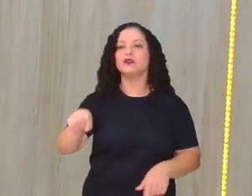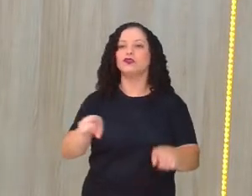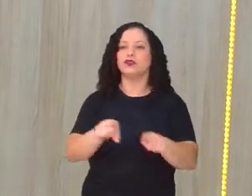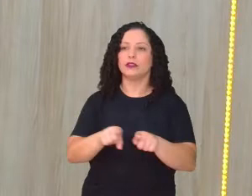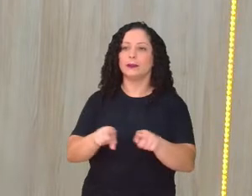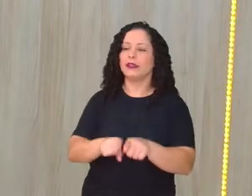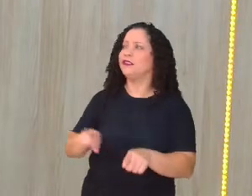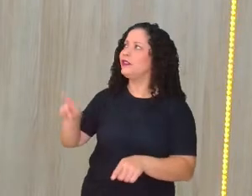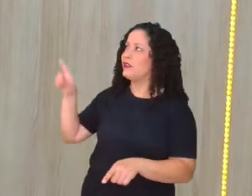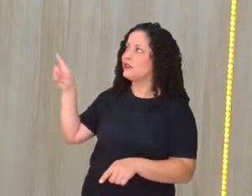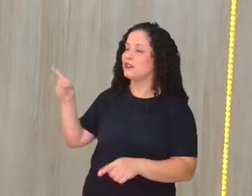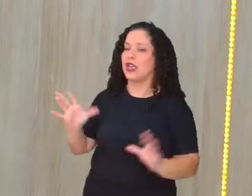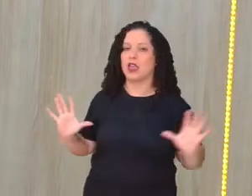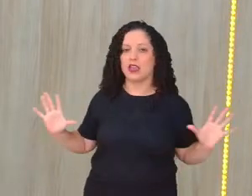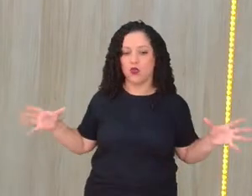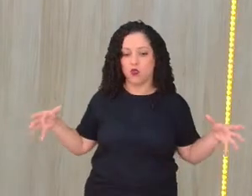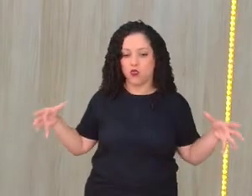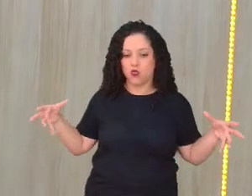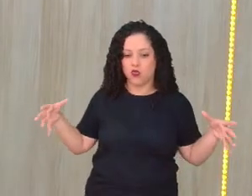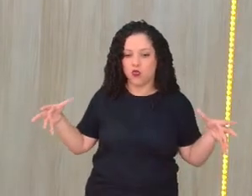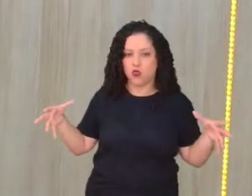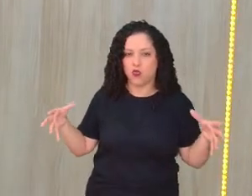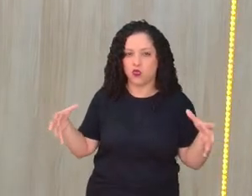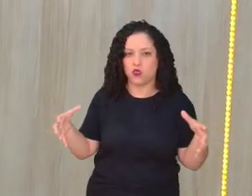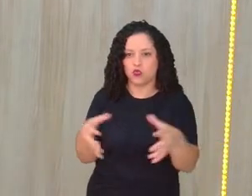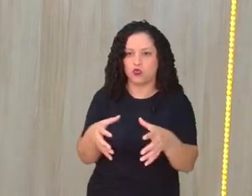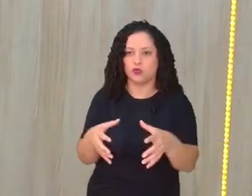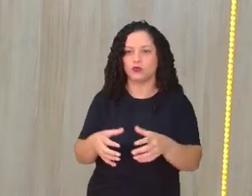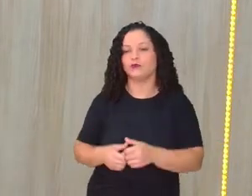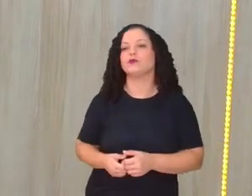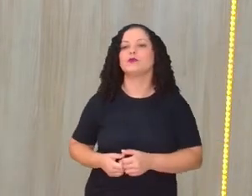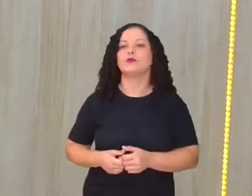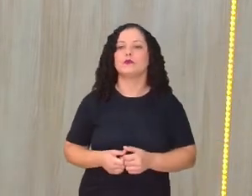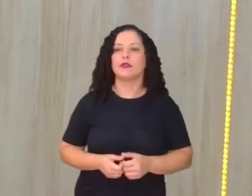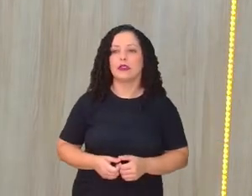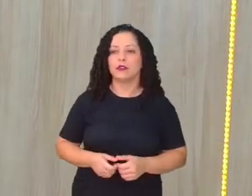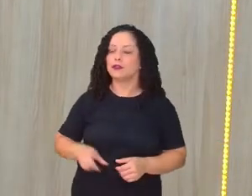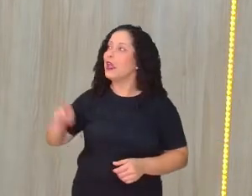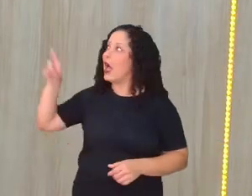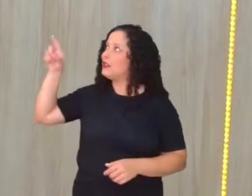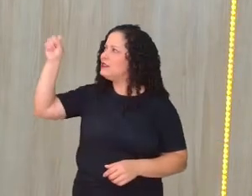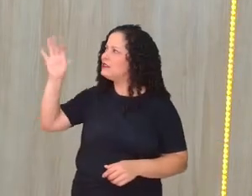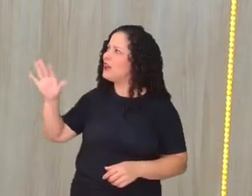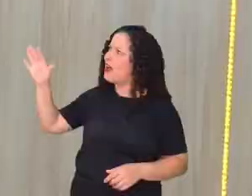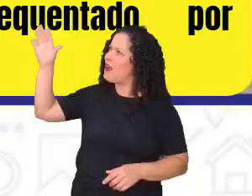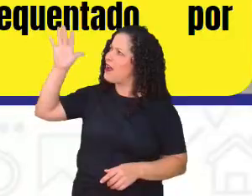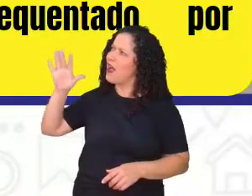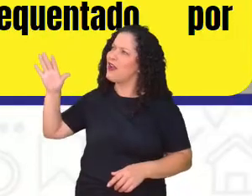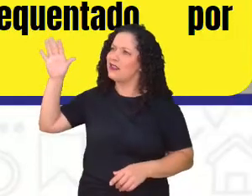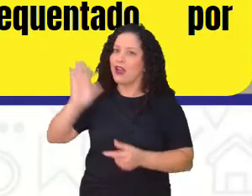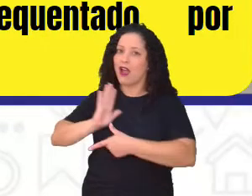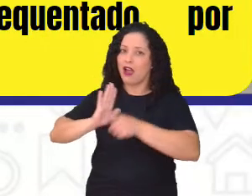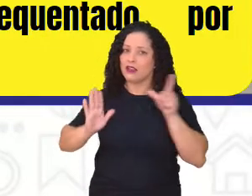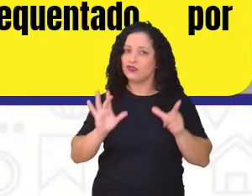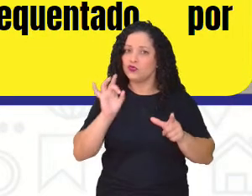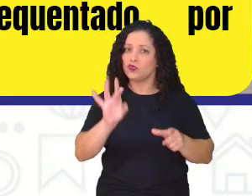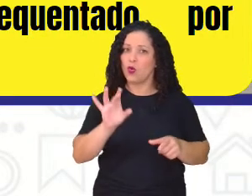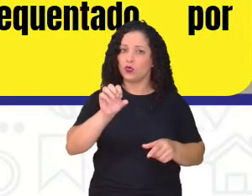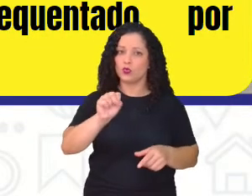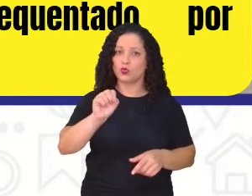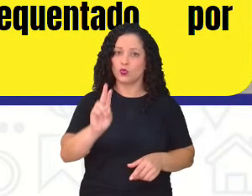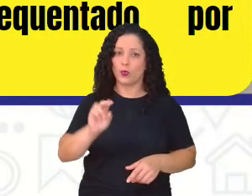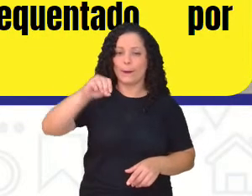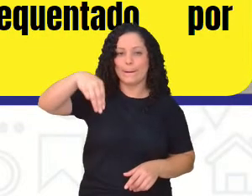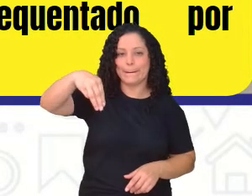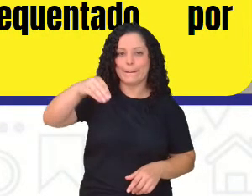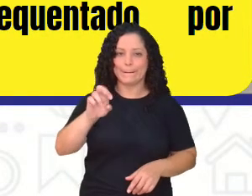Império Babilônico. Vejam que eles unificam aqui, ó, aqui a gente tinha a região da Suméria. Olha, eles